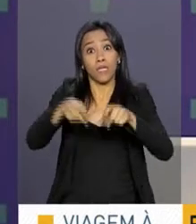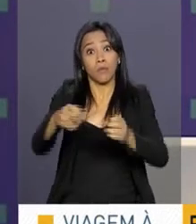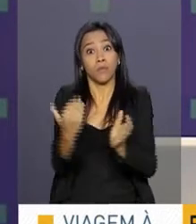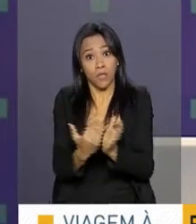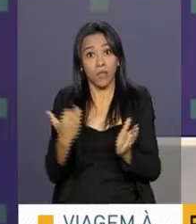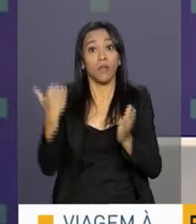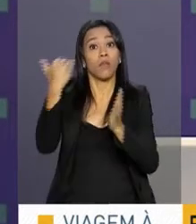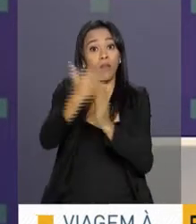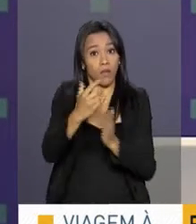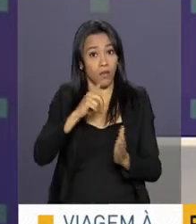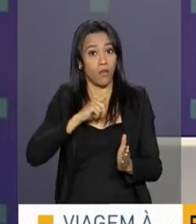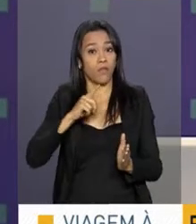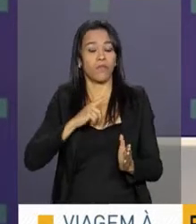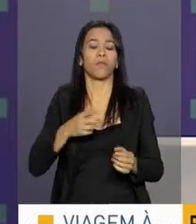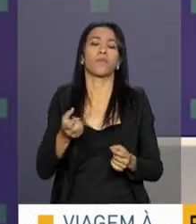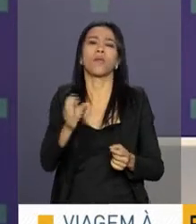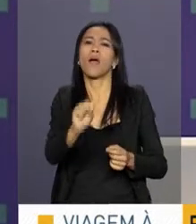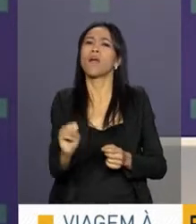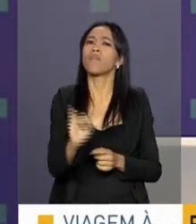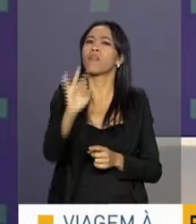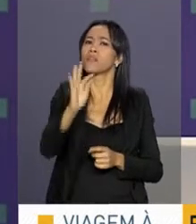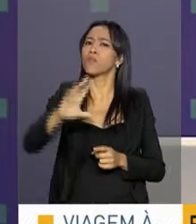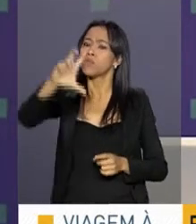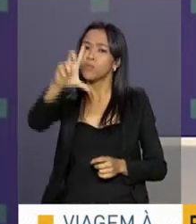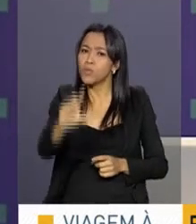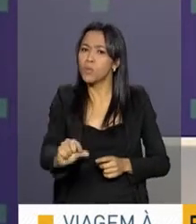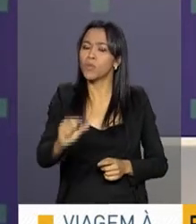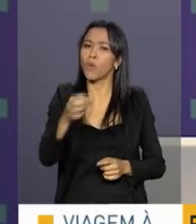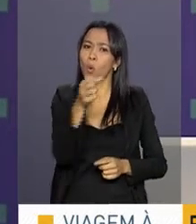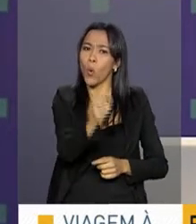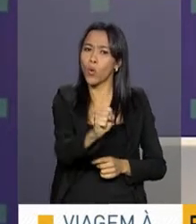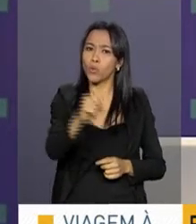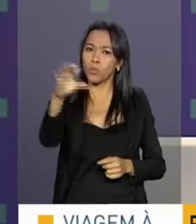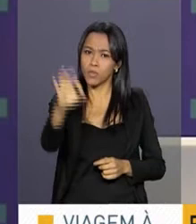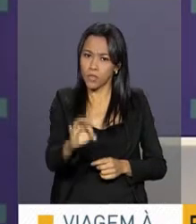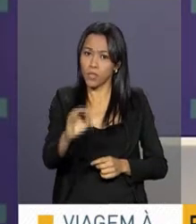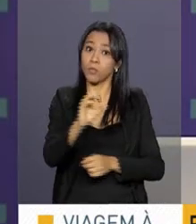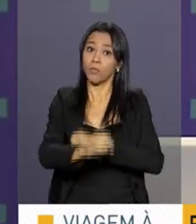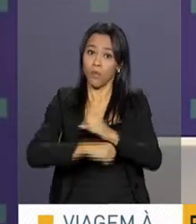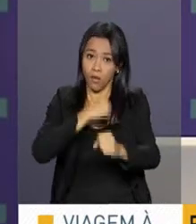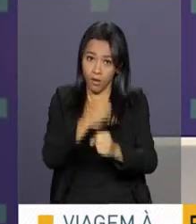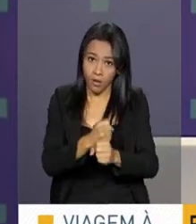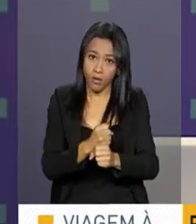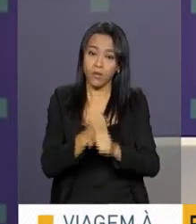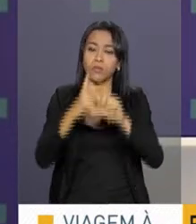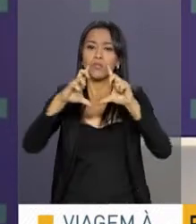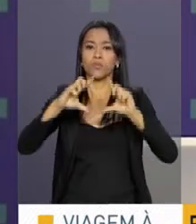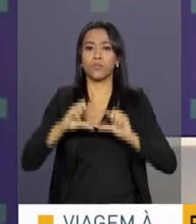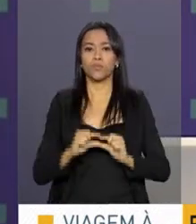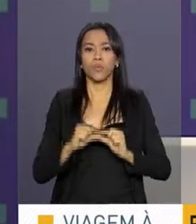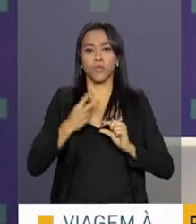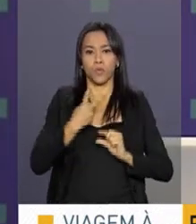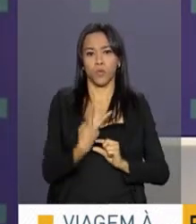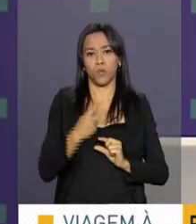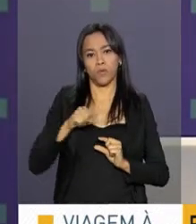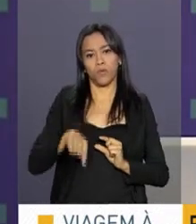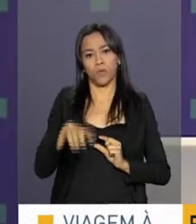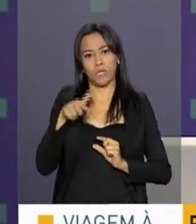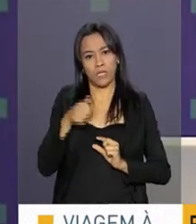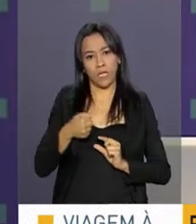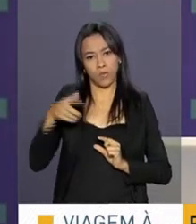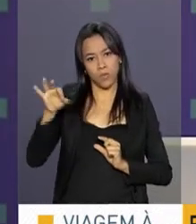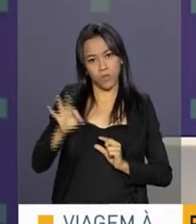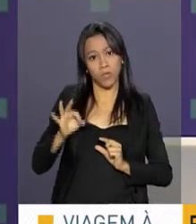30%. A inflação caiu de 8,5% ao ano para 2,7% ao